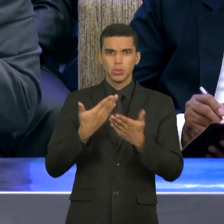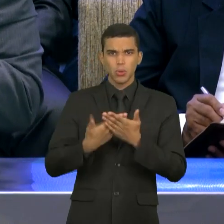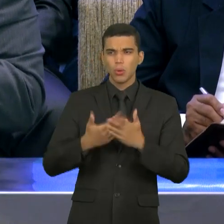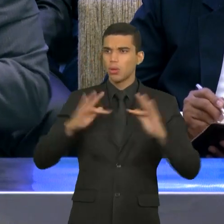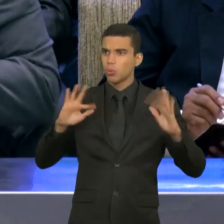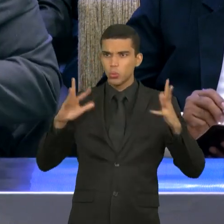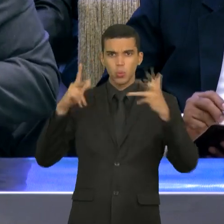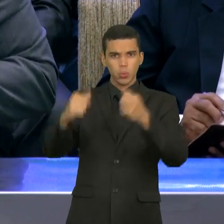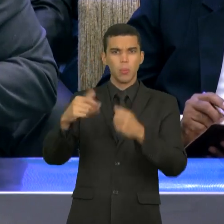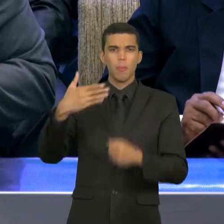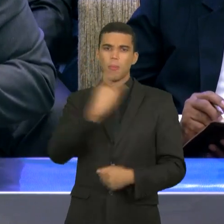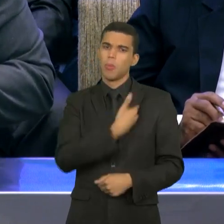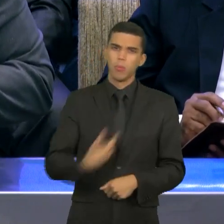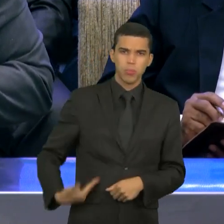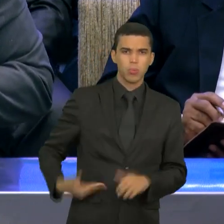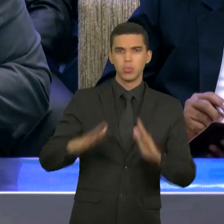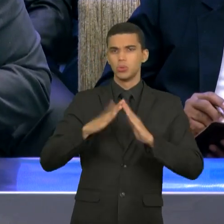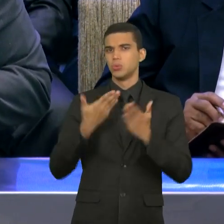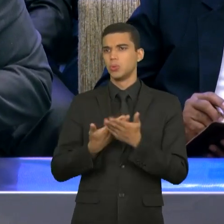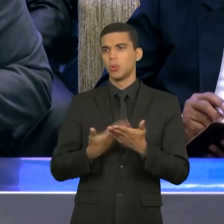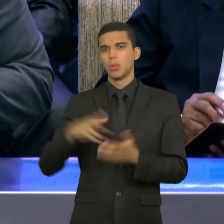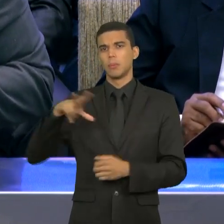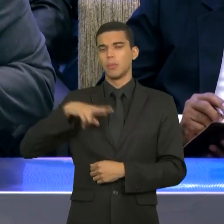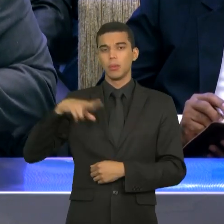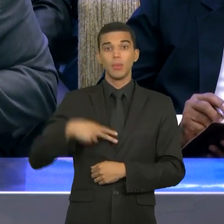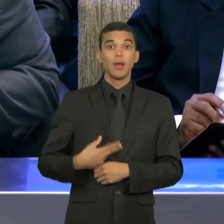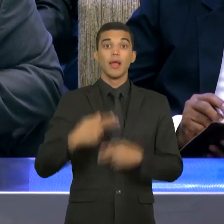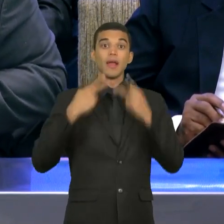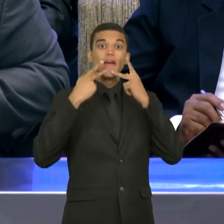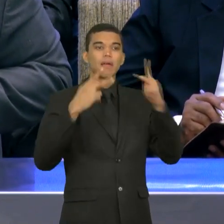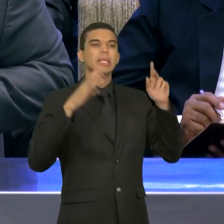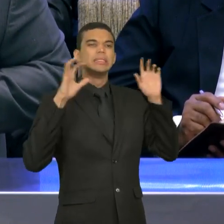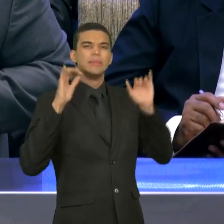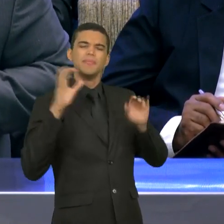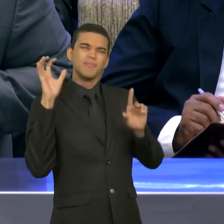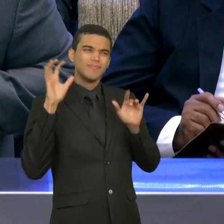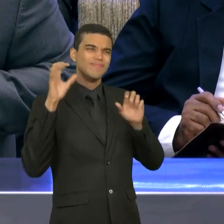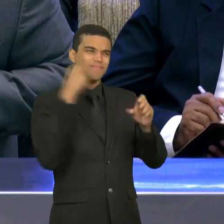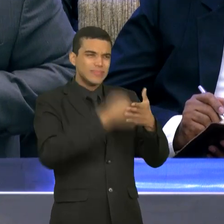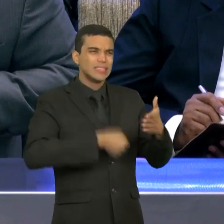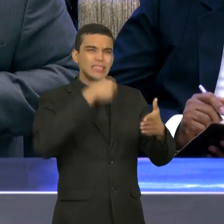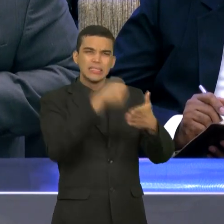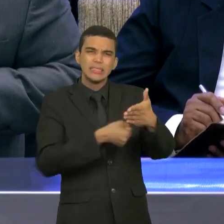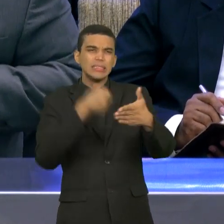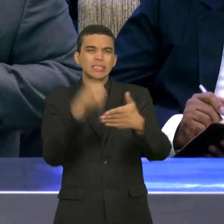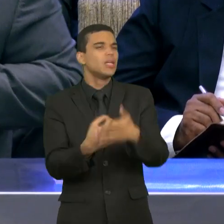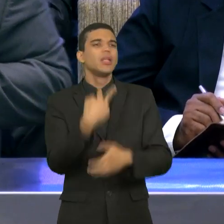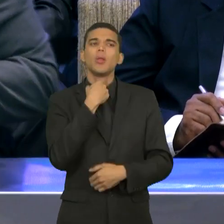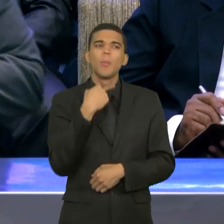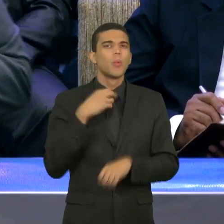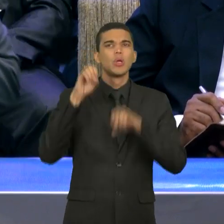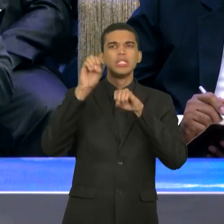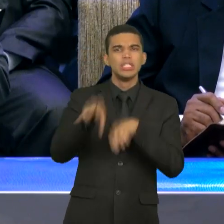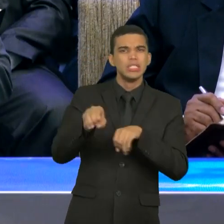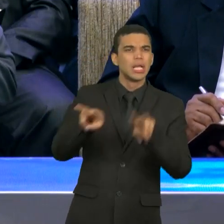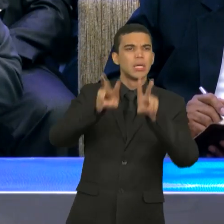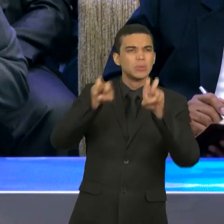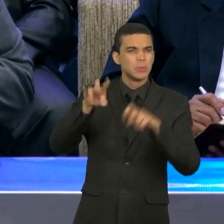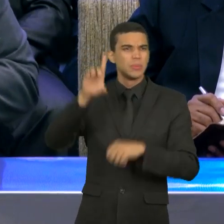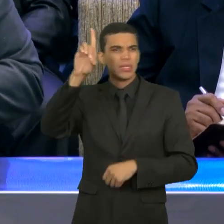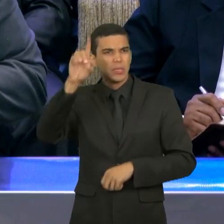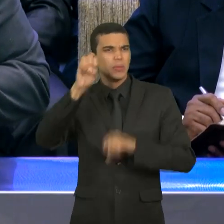privada também que se ensinasse os princípios cristãos Olha meus irmãos essa